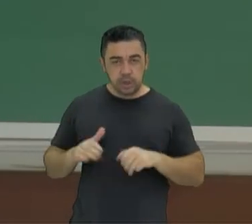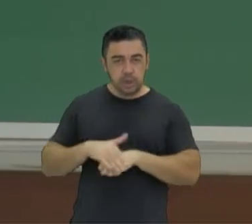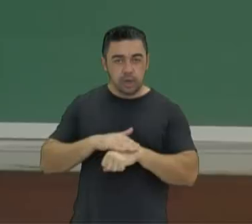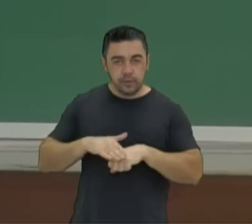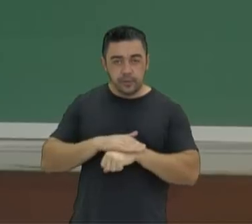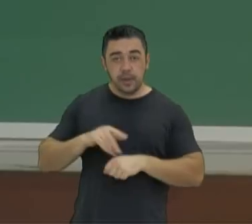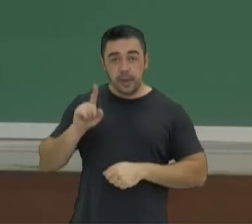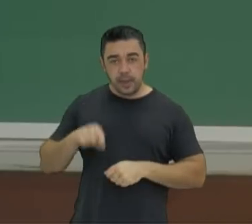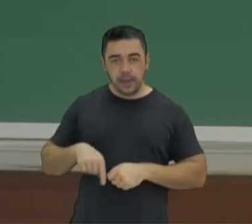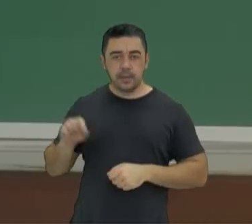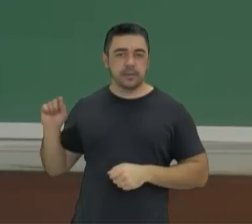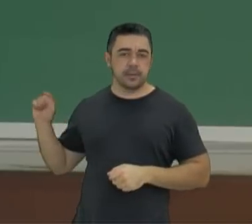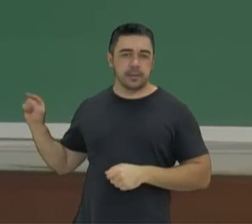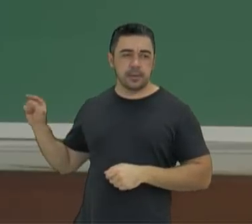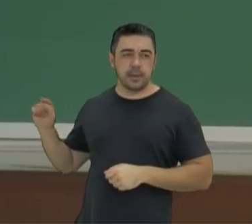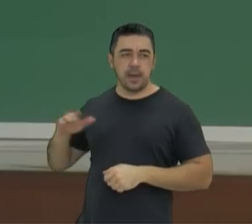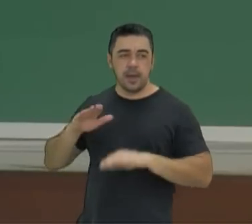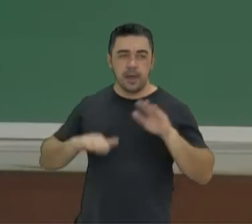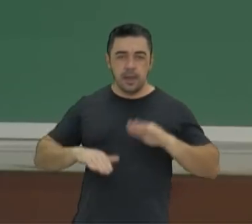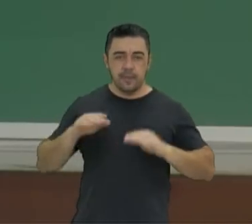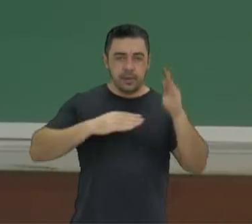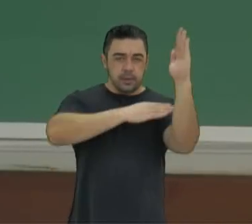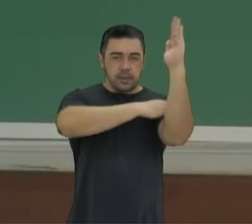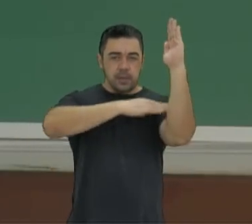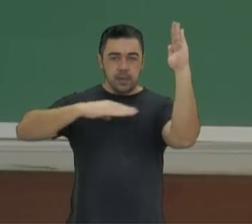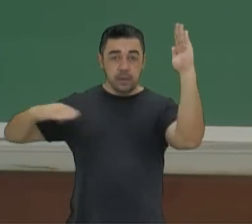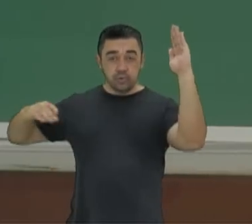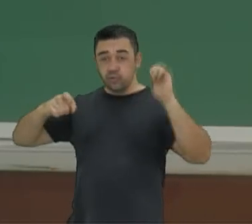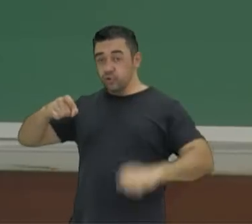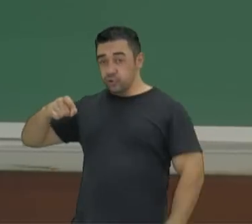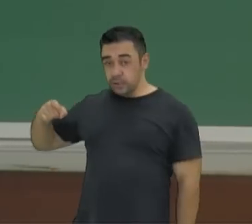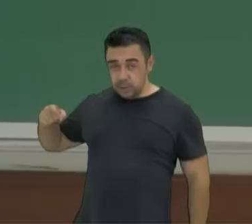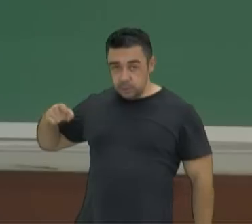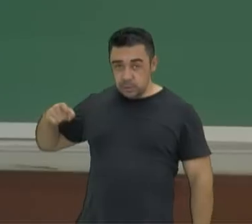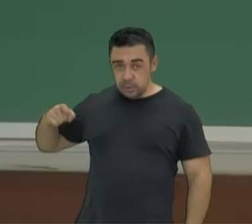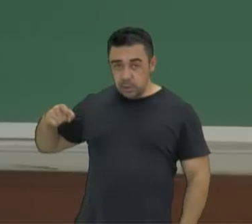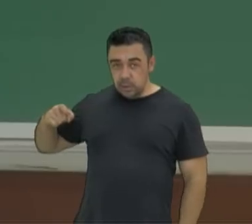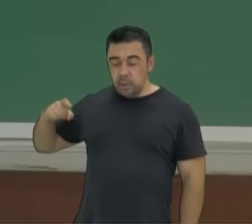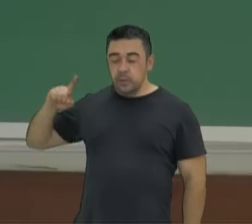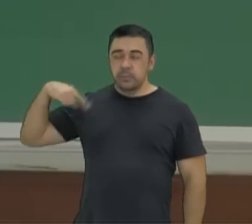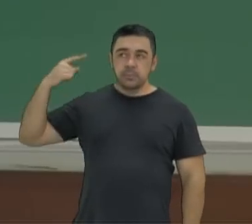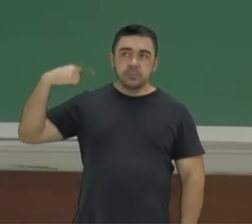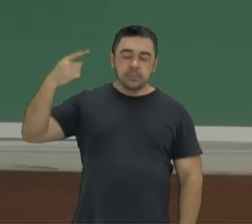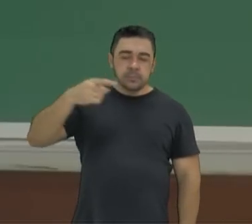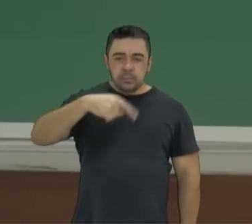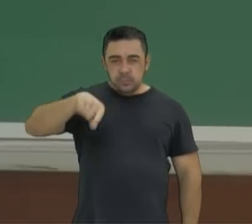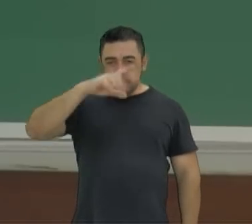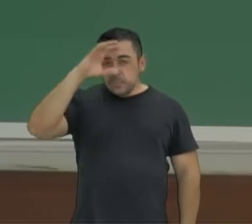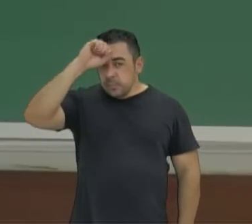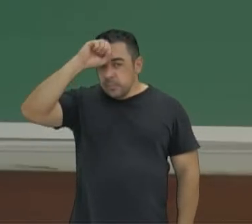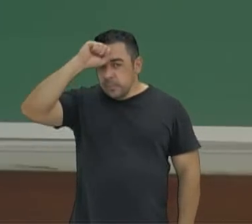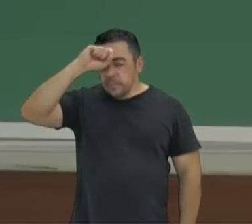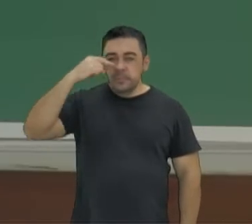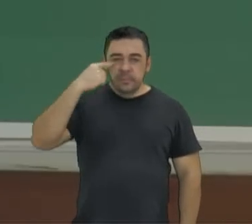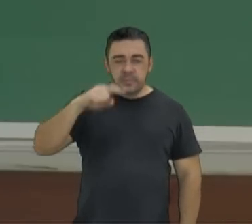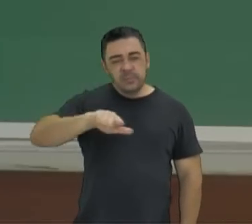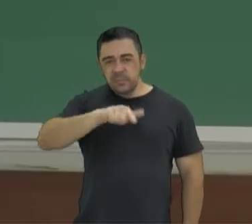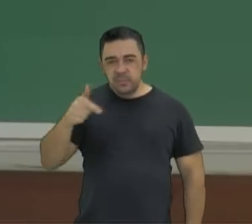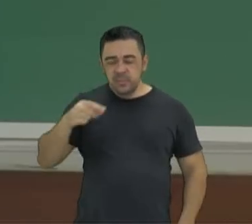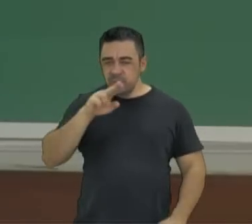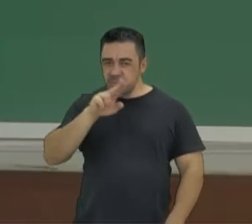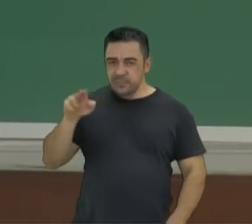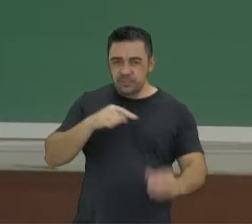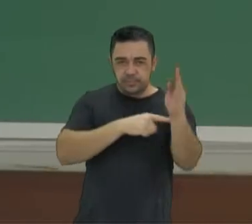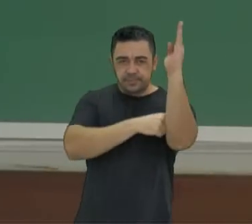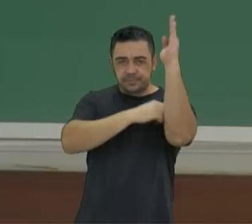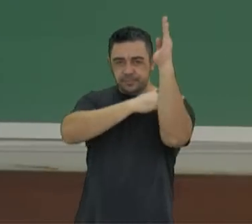vocês, que às vezes é chamado de eixo X, e quando vocês ficarem um pouquinho maiores, vocês vão ver outros nominhos para esses eixos.